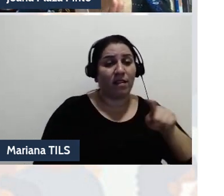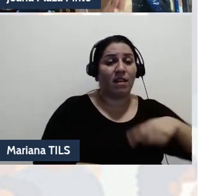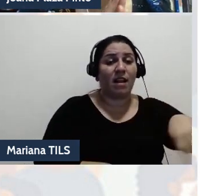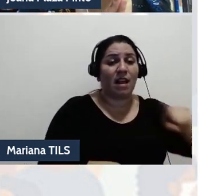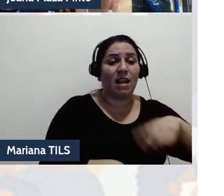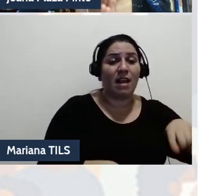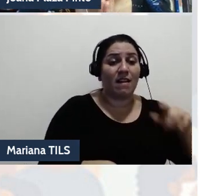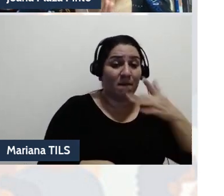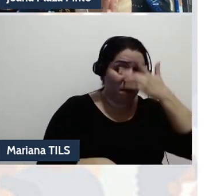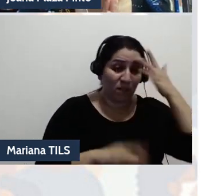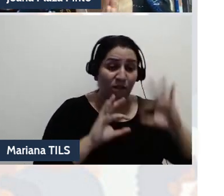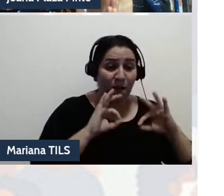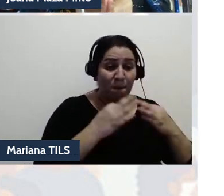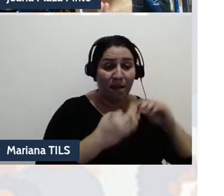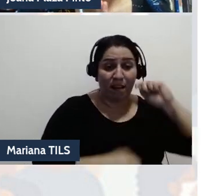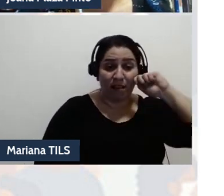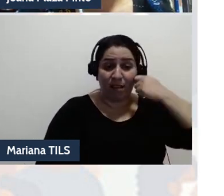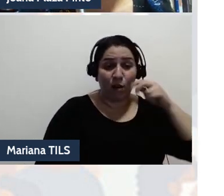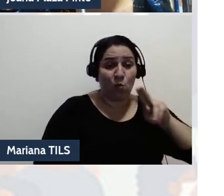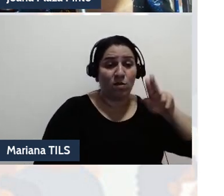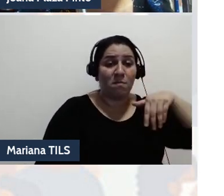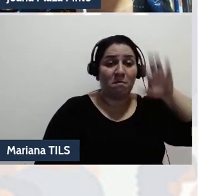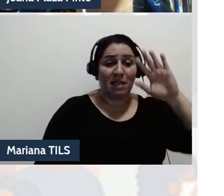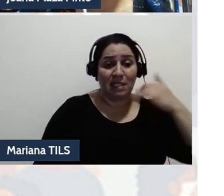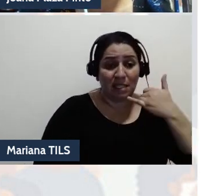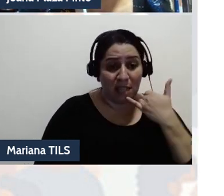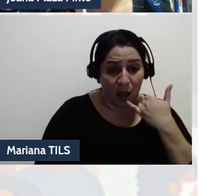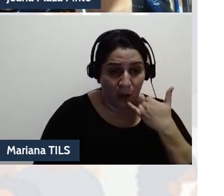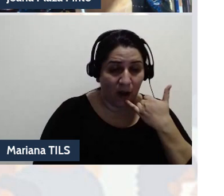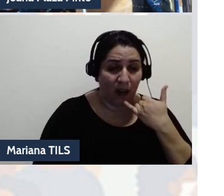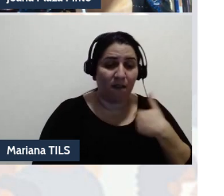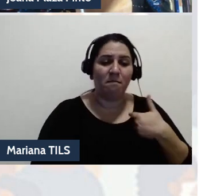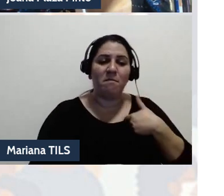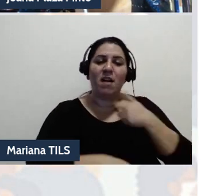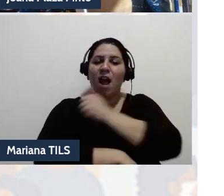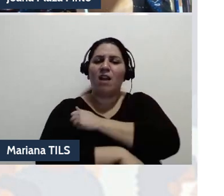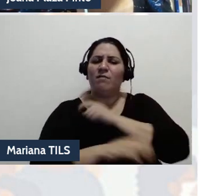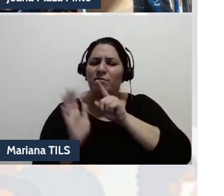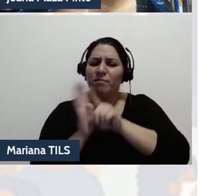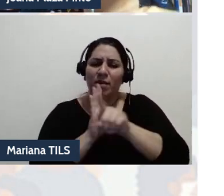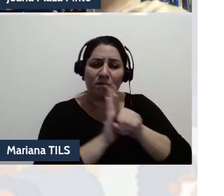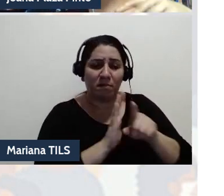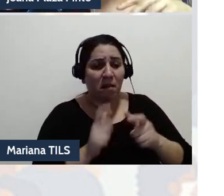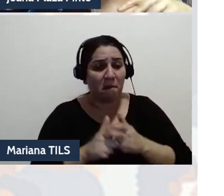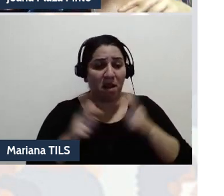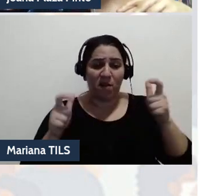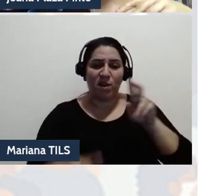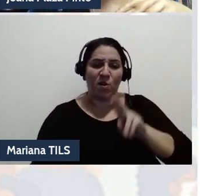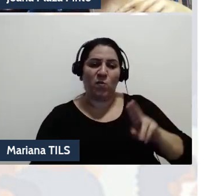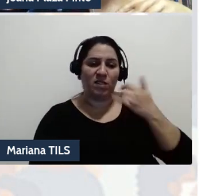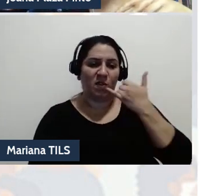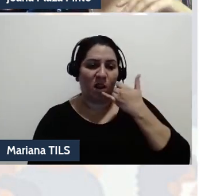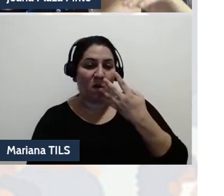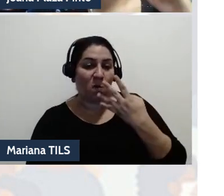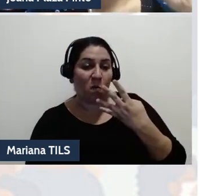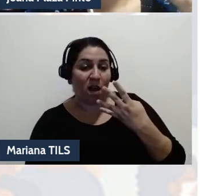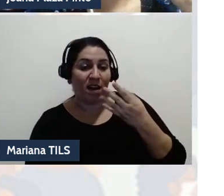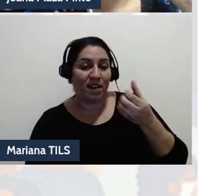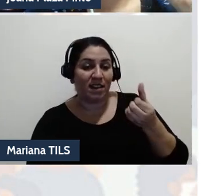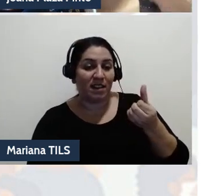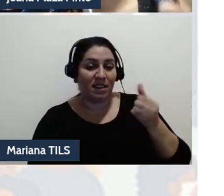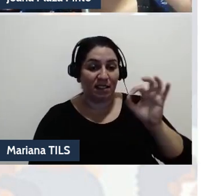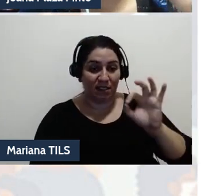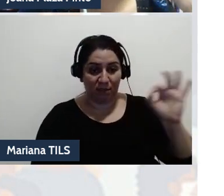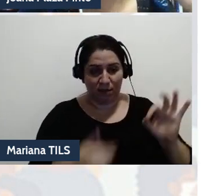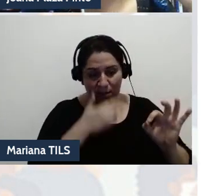aulas, eu vejo que o celular ocupa aí 46%. Nós estamos falando, meu tempo está